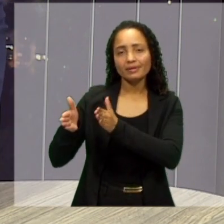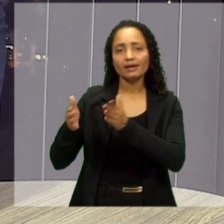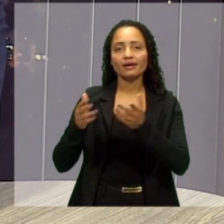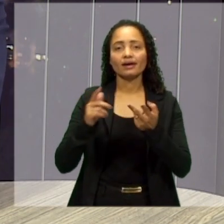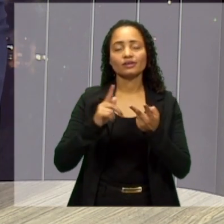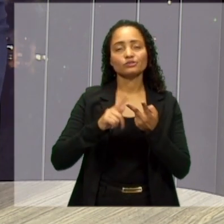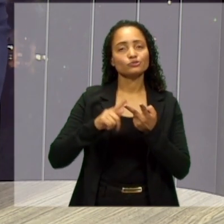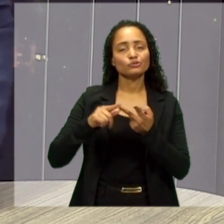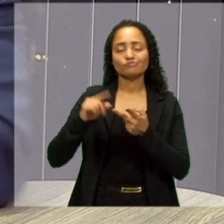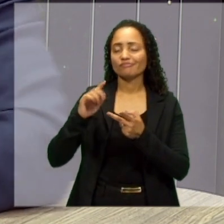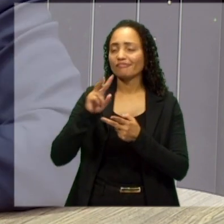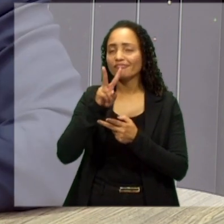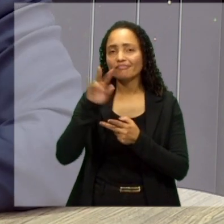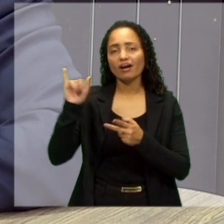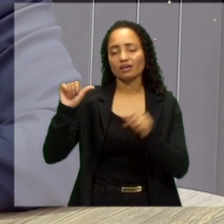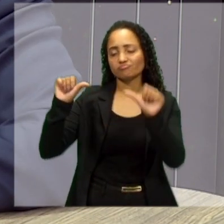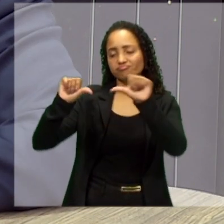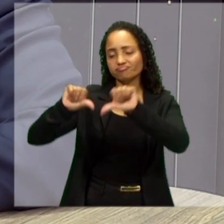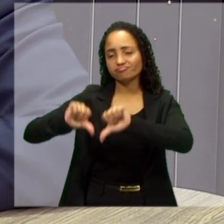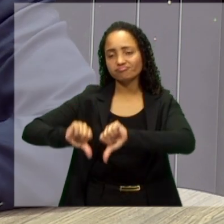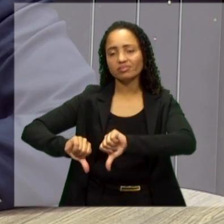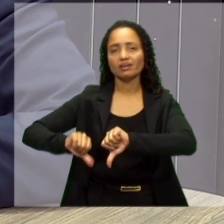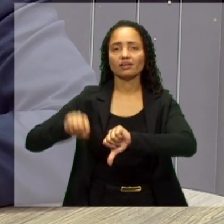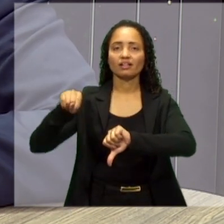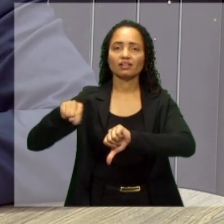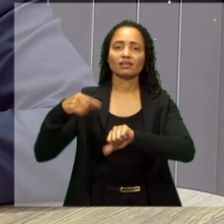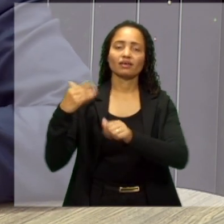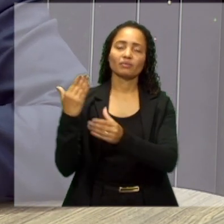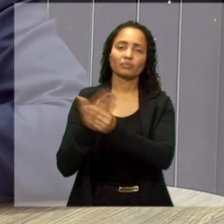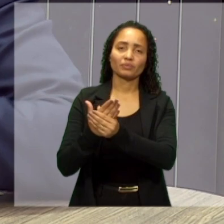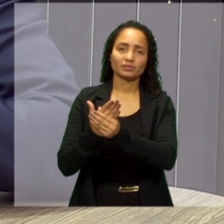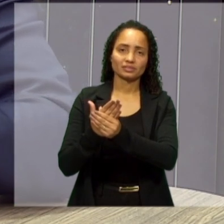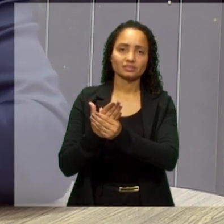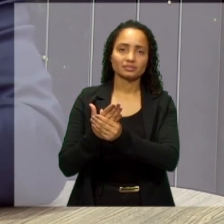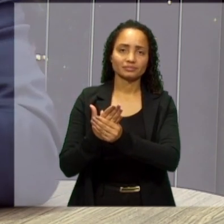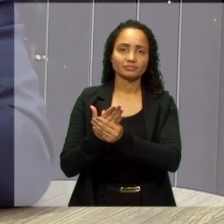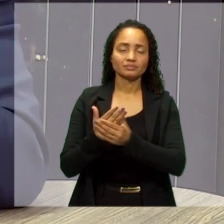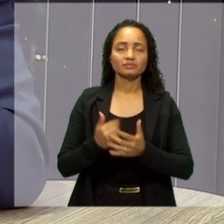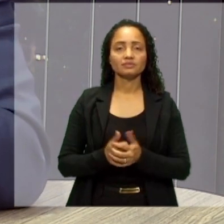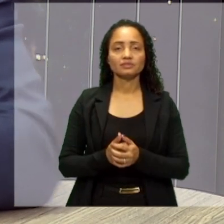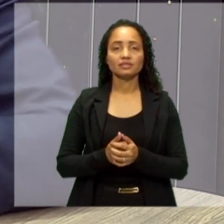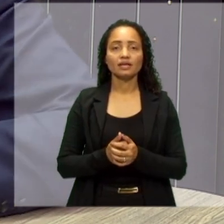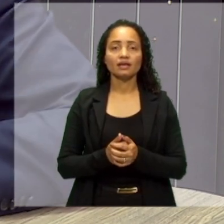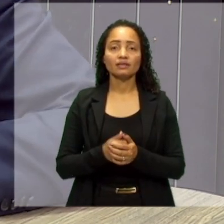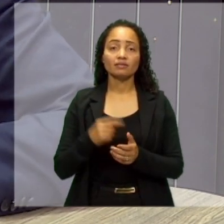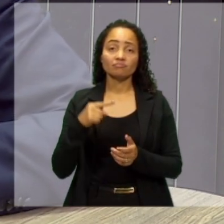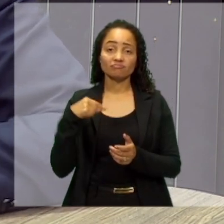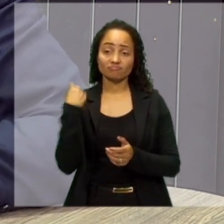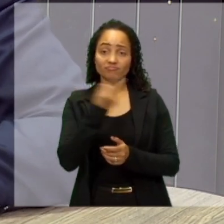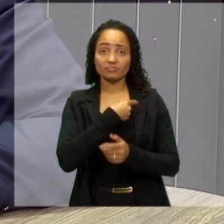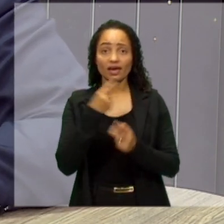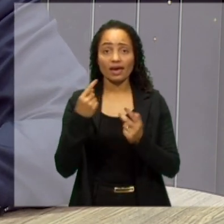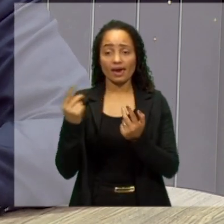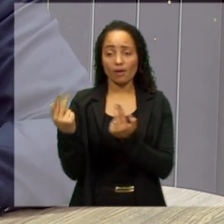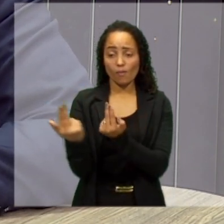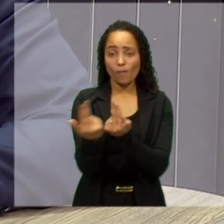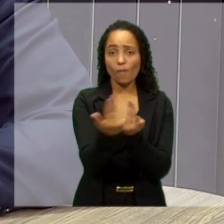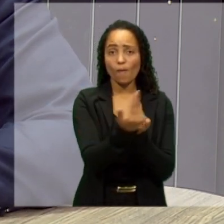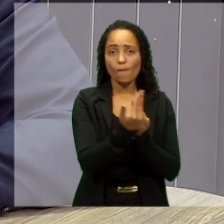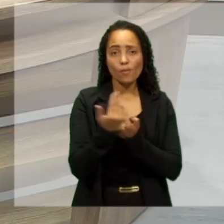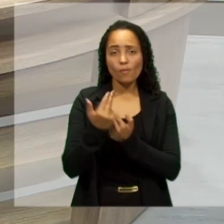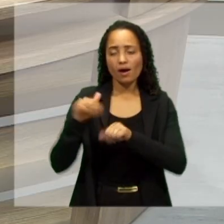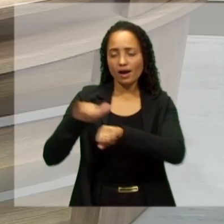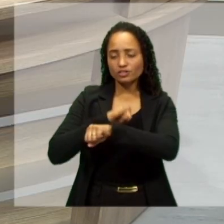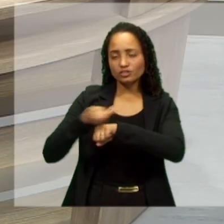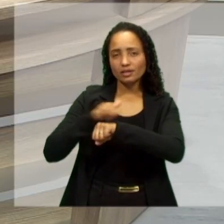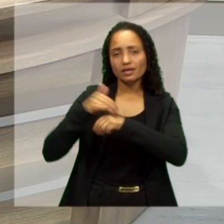o resto do processo. Com a Defensoria Pública, como a vinculação é com uma Defensoria Pública, essa estratégia que foi traçada no início, ela segue